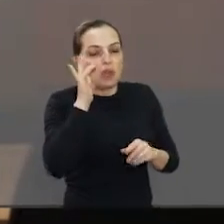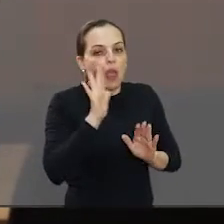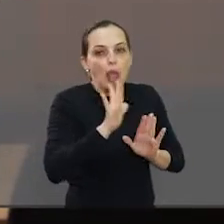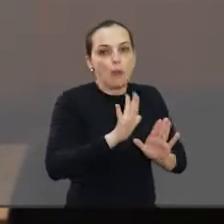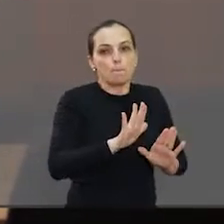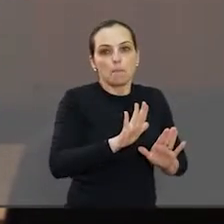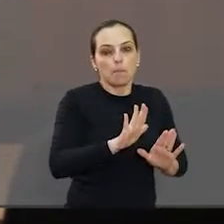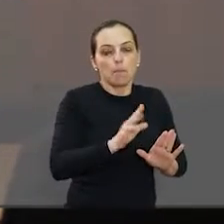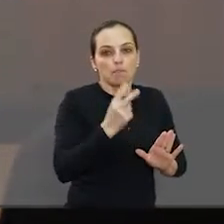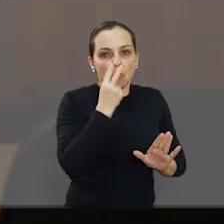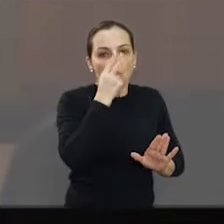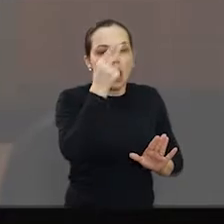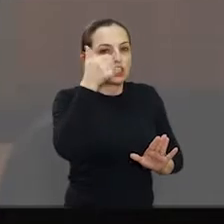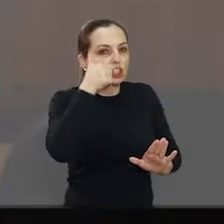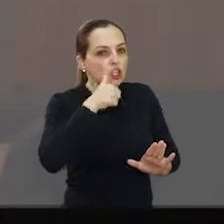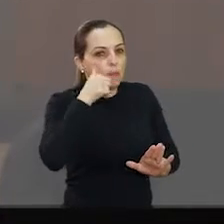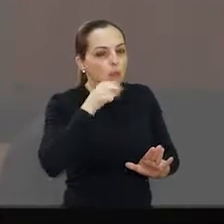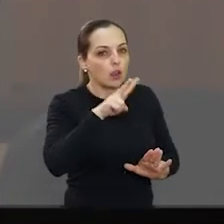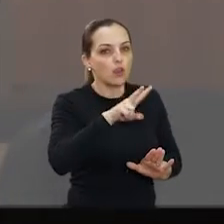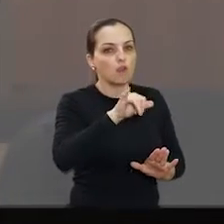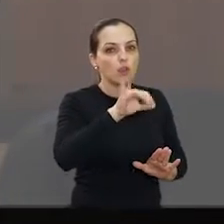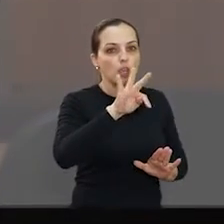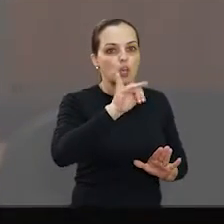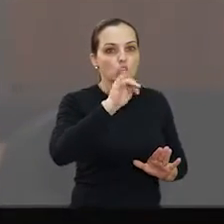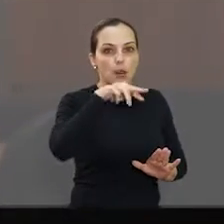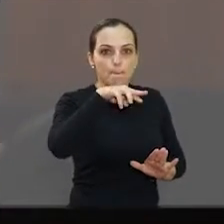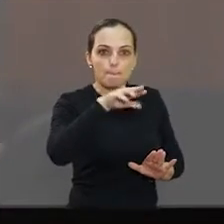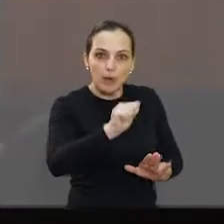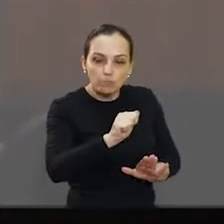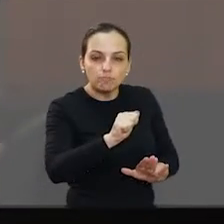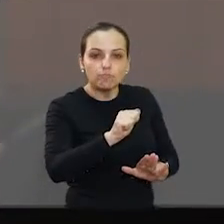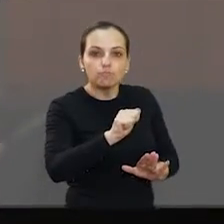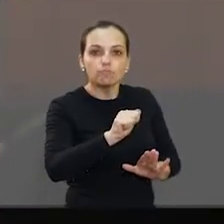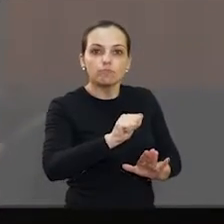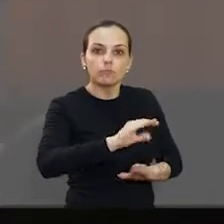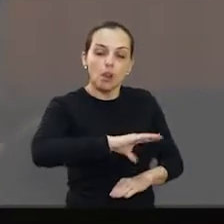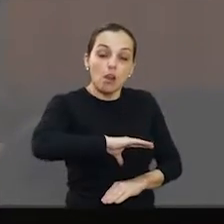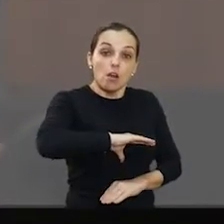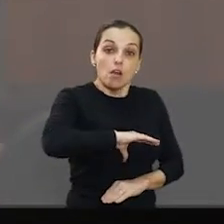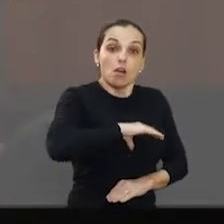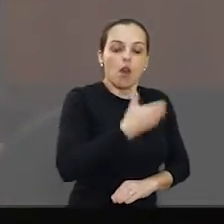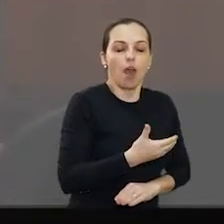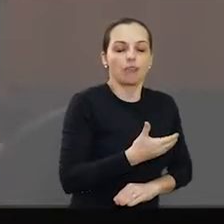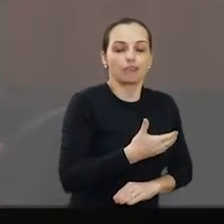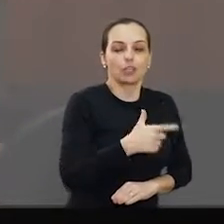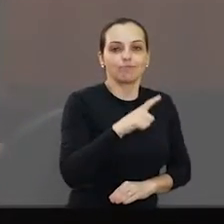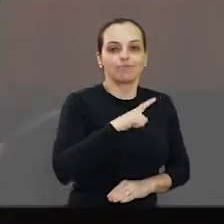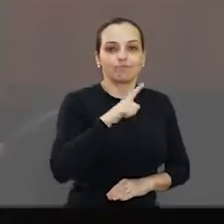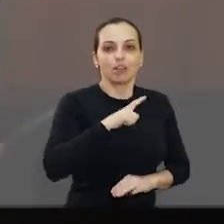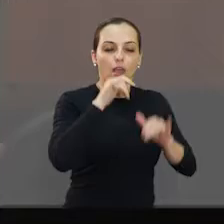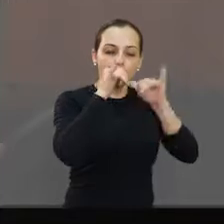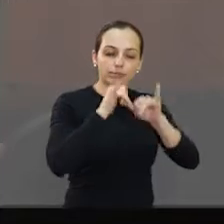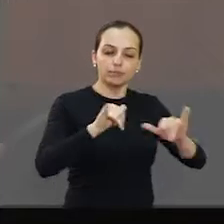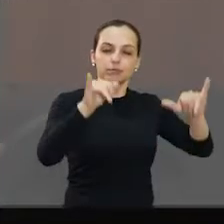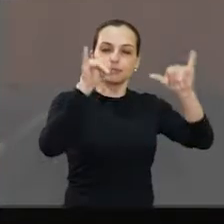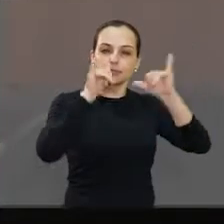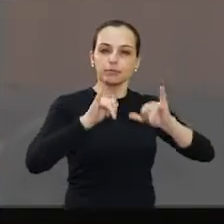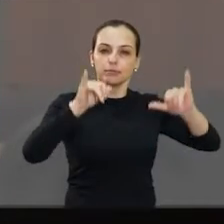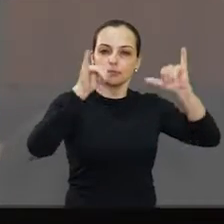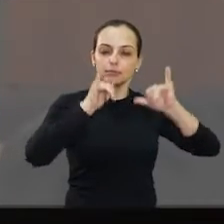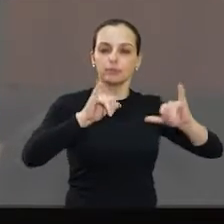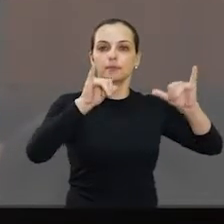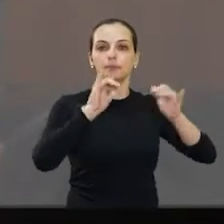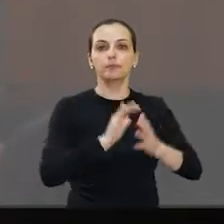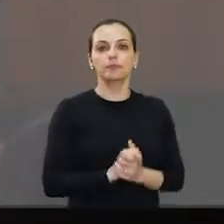sei se por uma questão que aumentou mesmo ou porque a notificação está aumentando. A gente está estimulando e as pessoas estão se